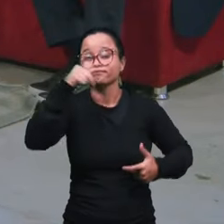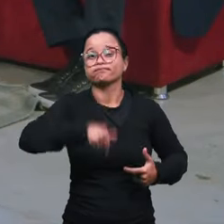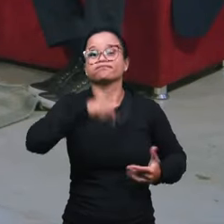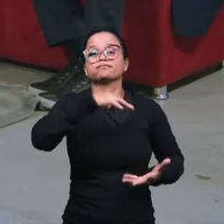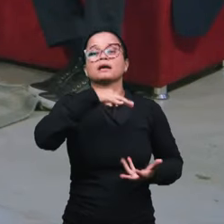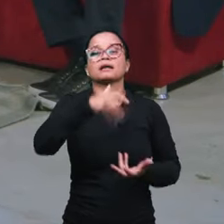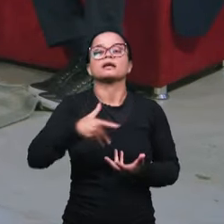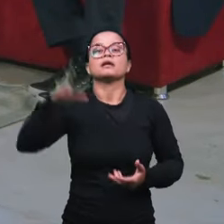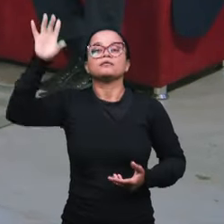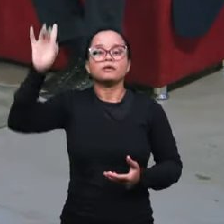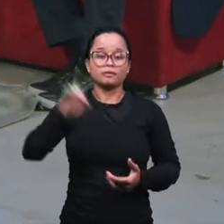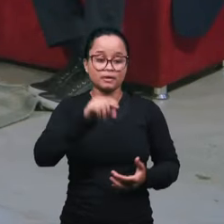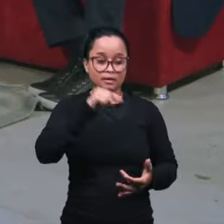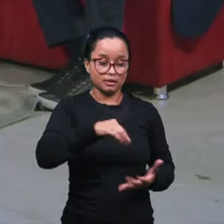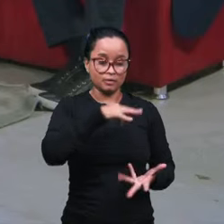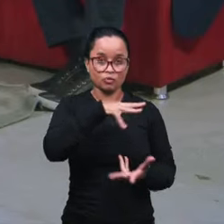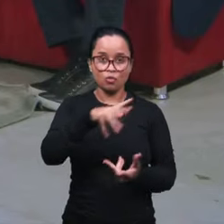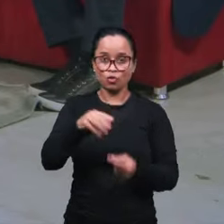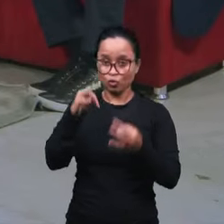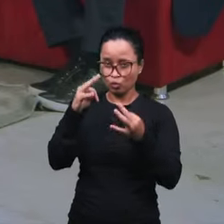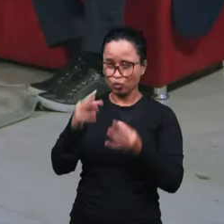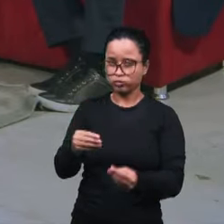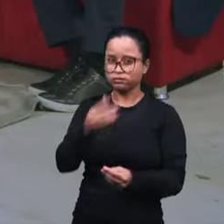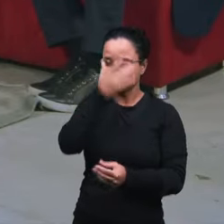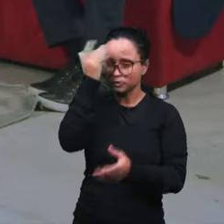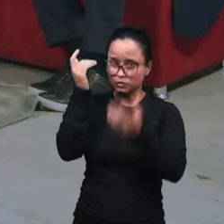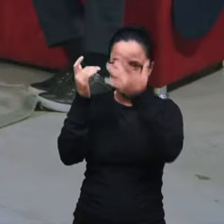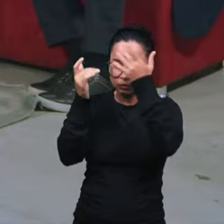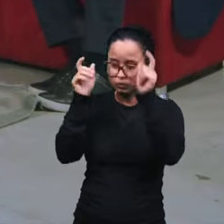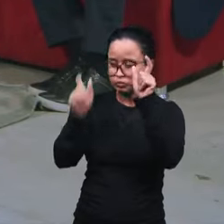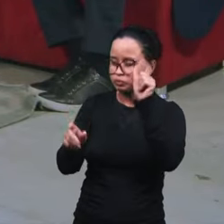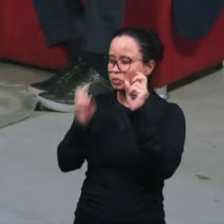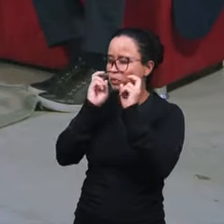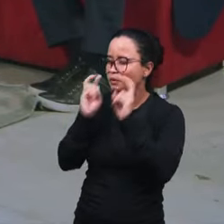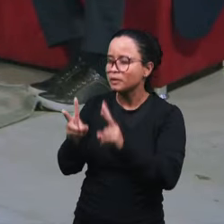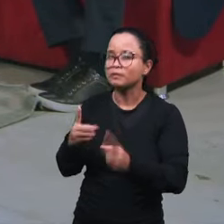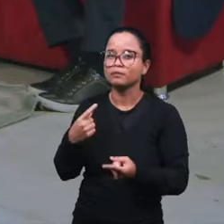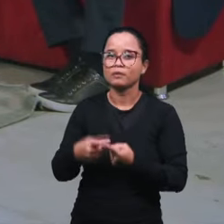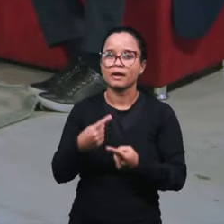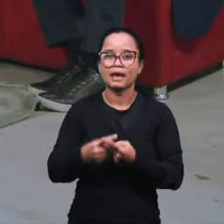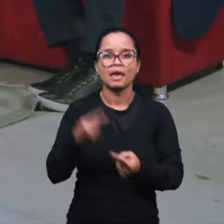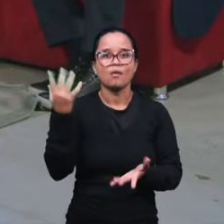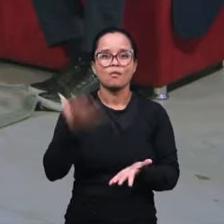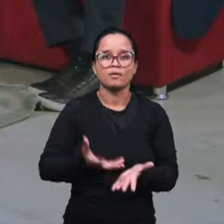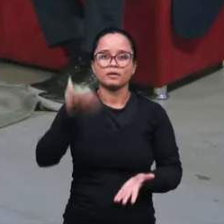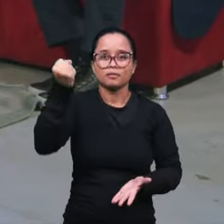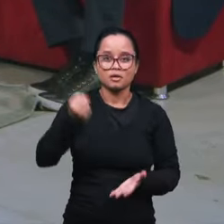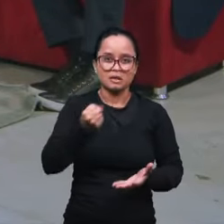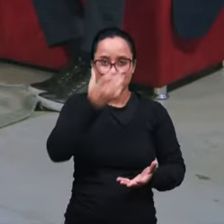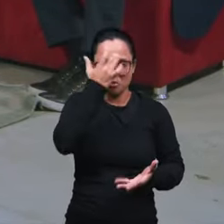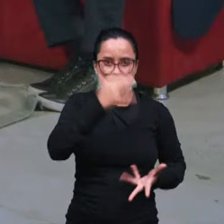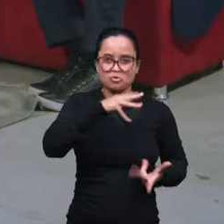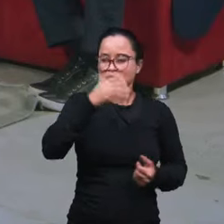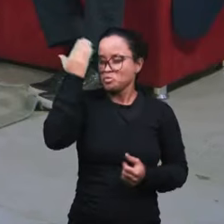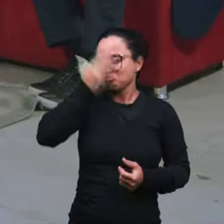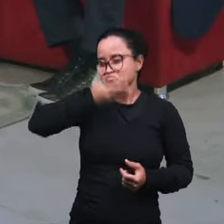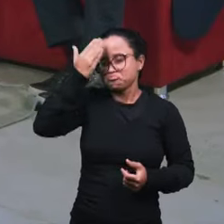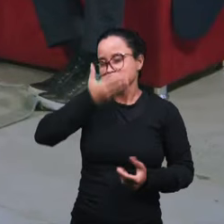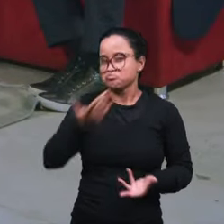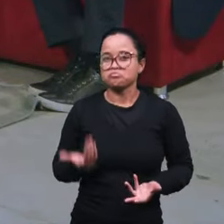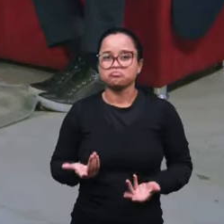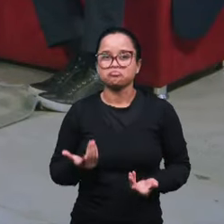ali naquele momento todo olho verá. Exatamente. Porque o arrebatamento será imperceptível pelo mundo. Pastor Gidotti sempre fala um detalhe, o seguinte: